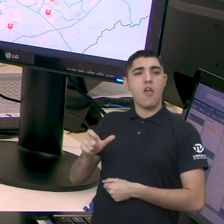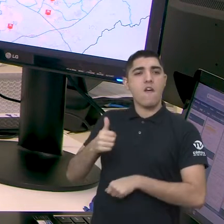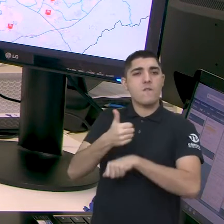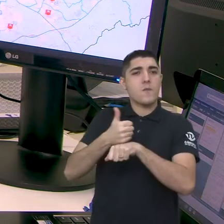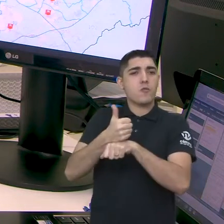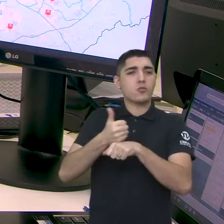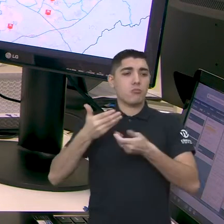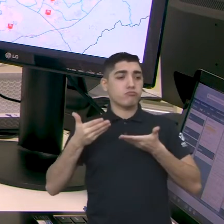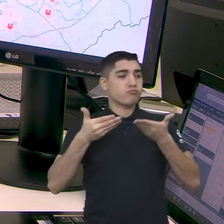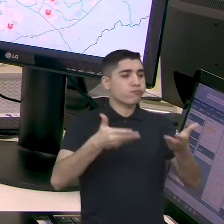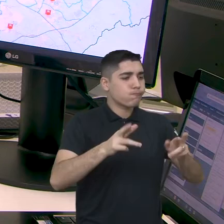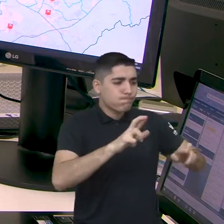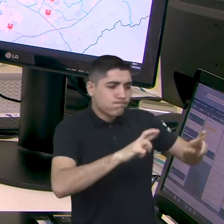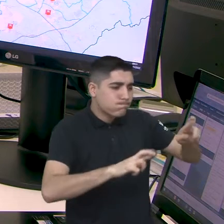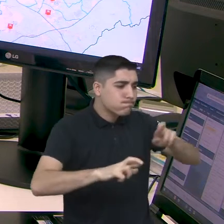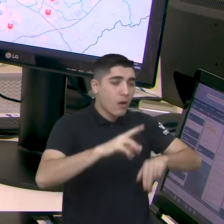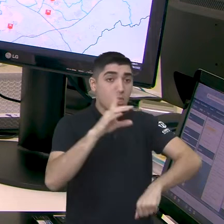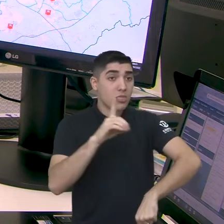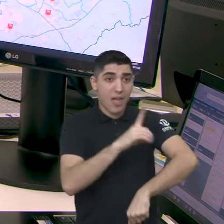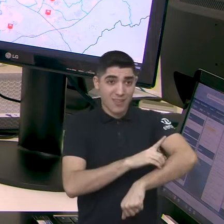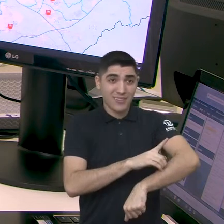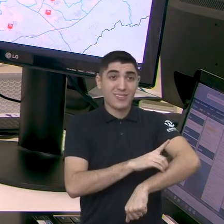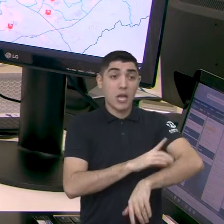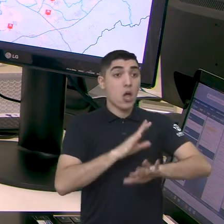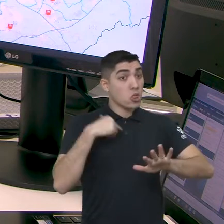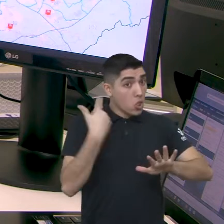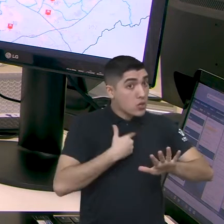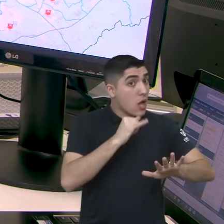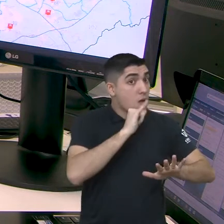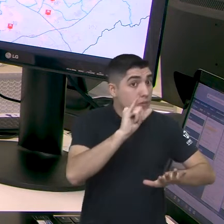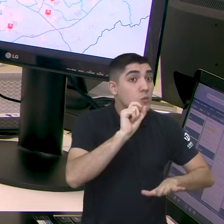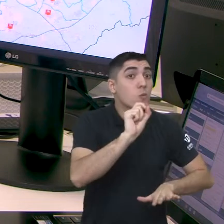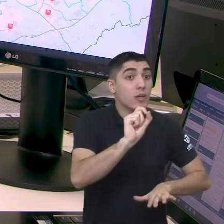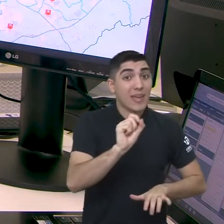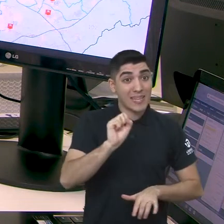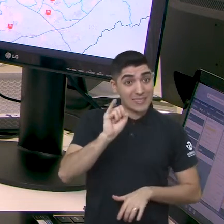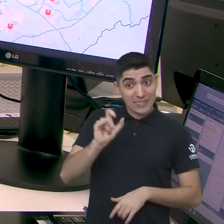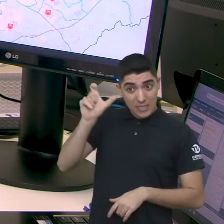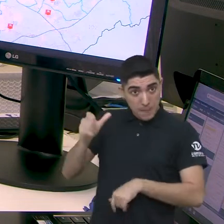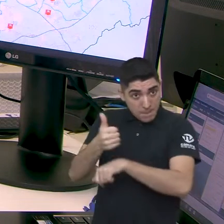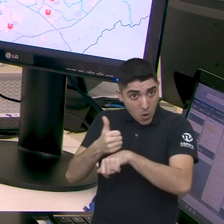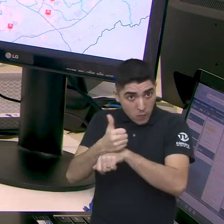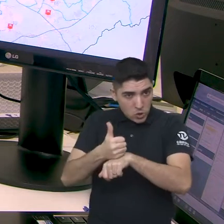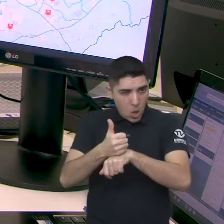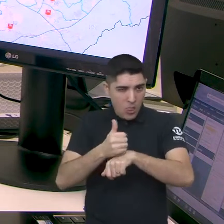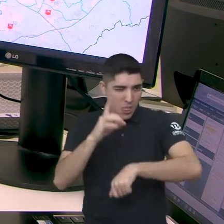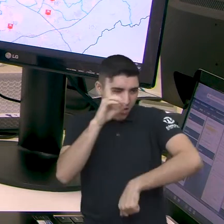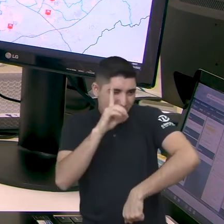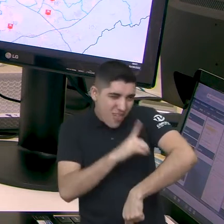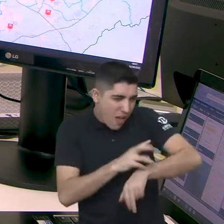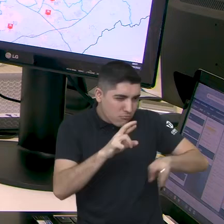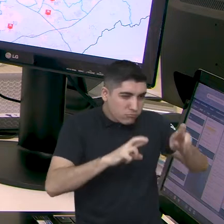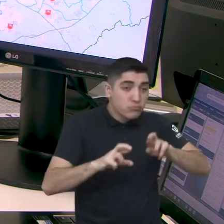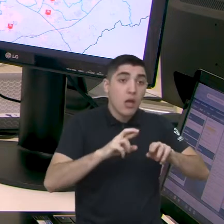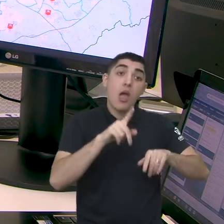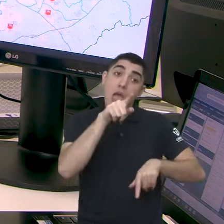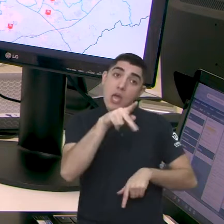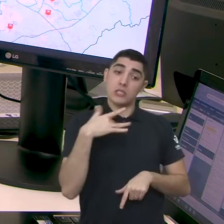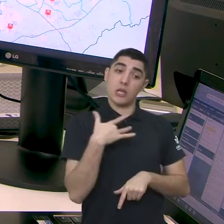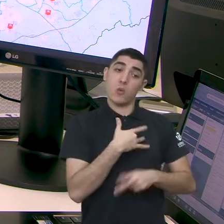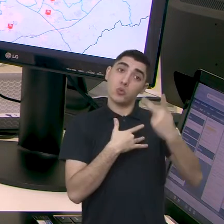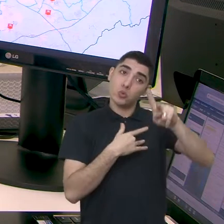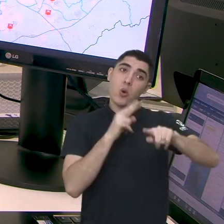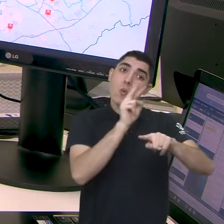combate a endemias. A gente sempre faz o apelo que se um agente de combate à endemia está aí na sua casa, ele está para cuidar da sua saúde da